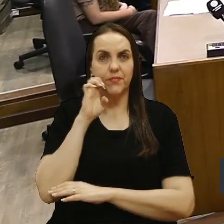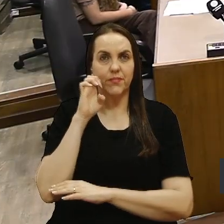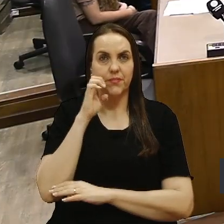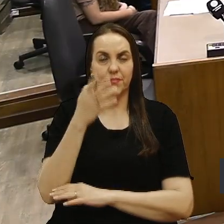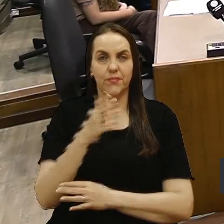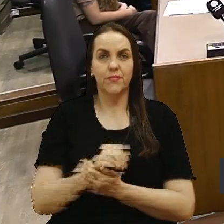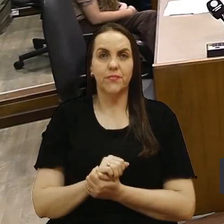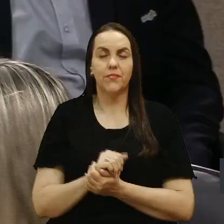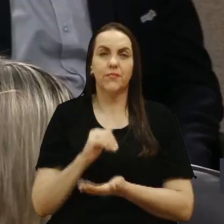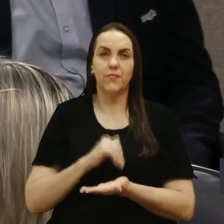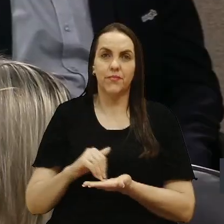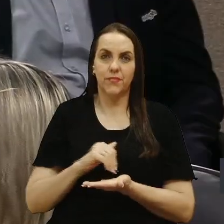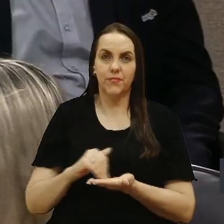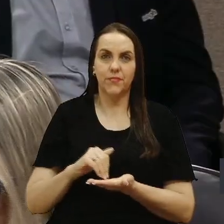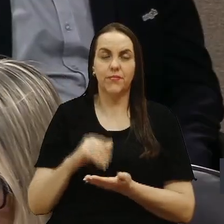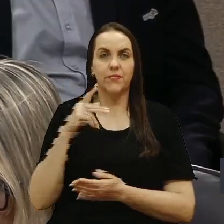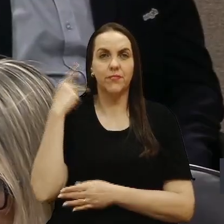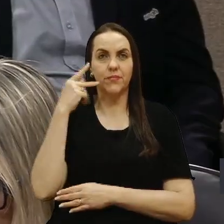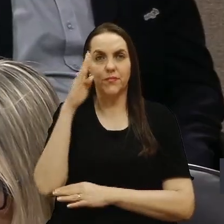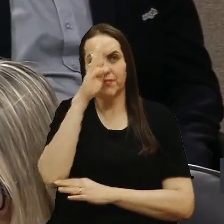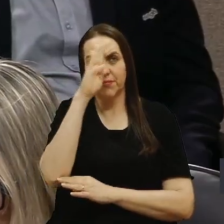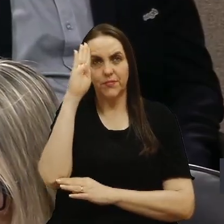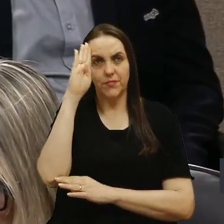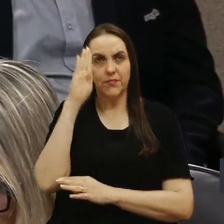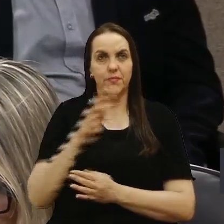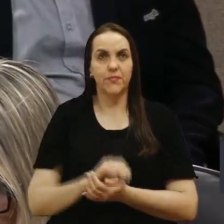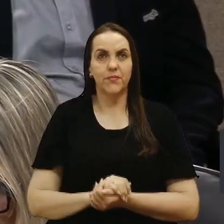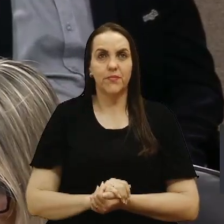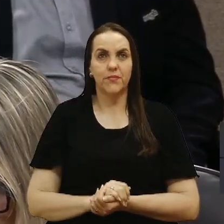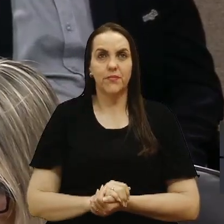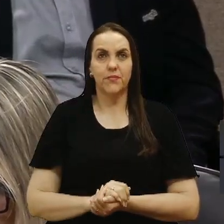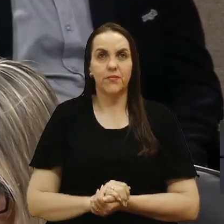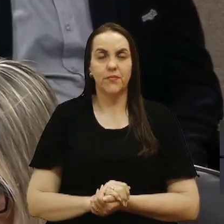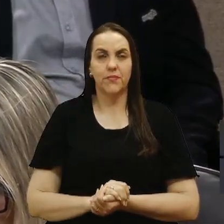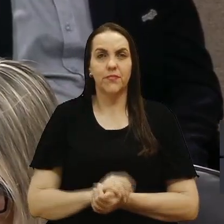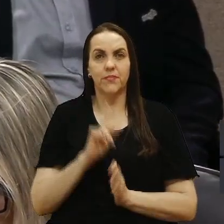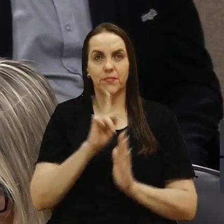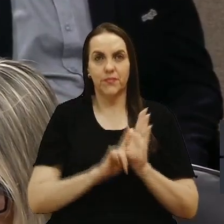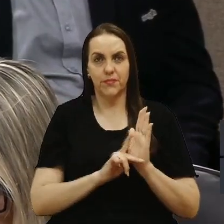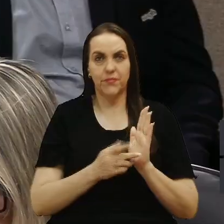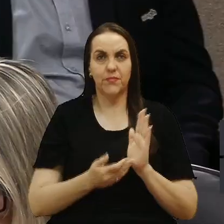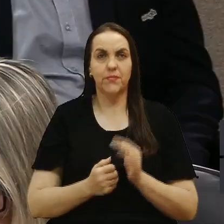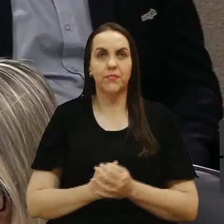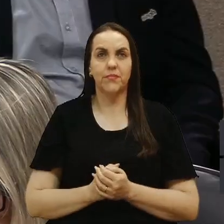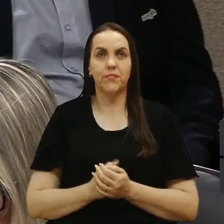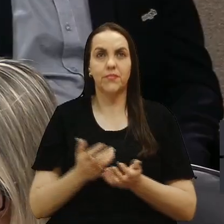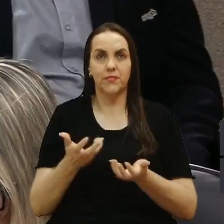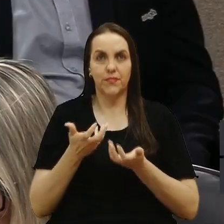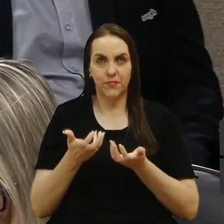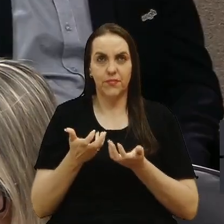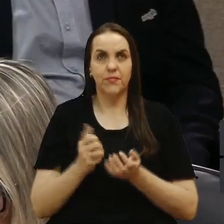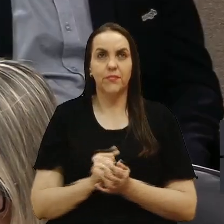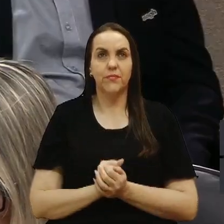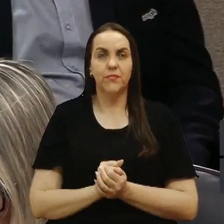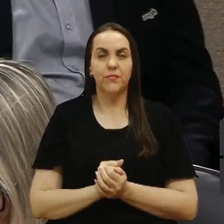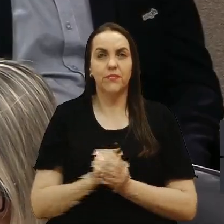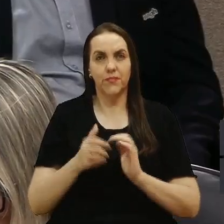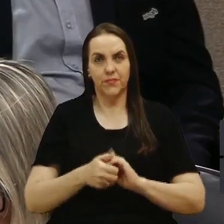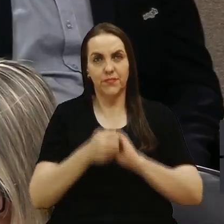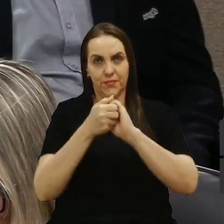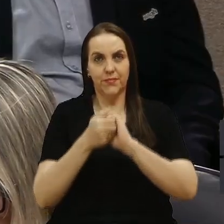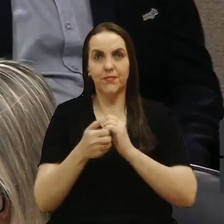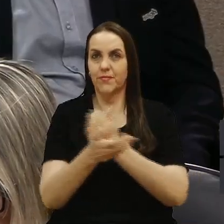nosso secretário, vereador Bressan, por esse projeto. Quero aqui saudar